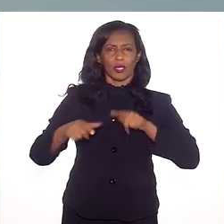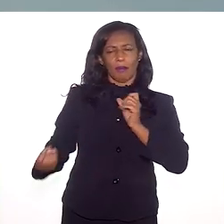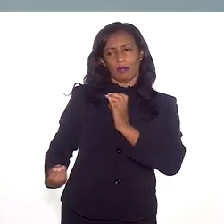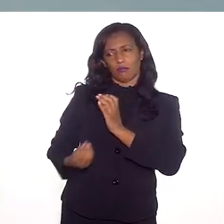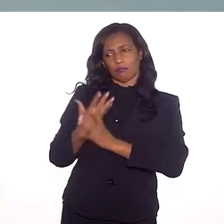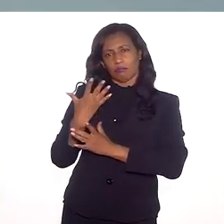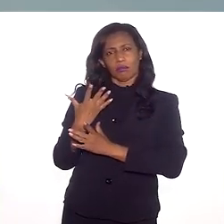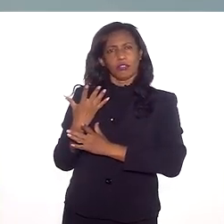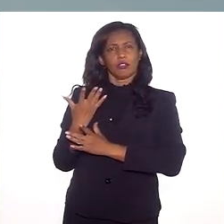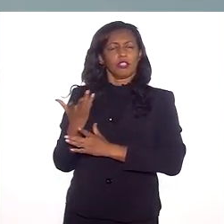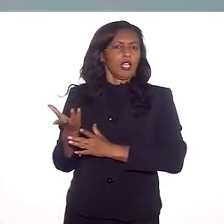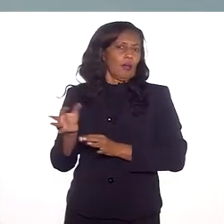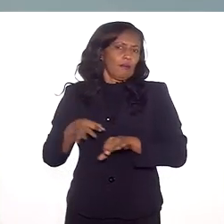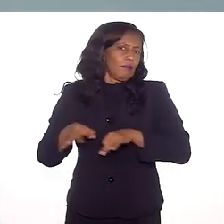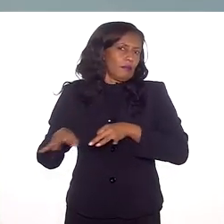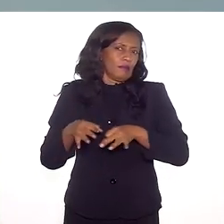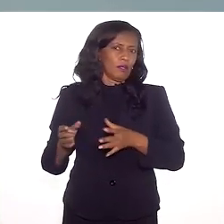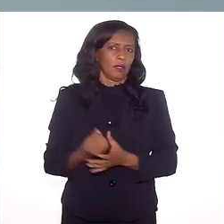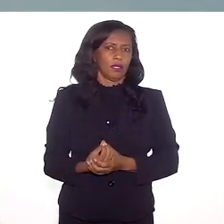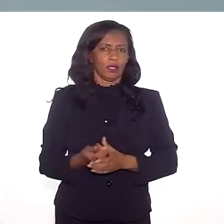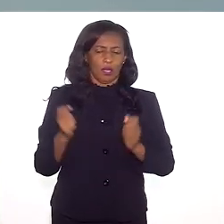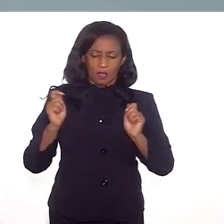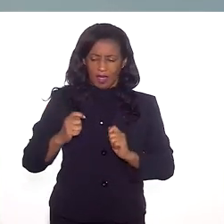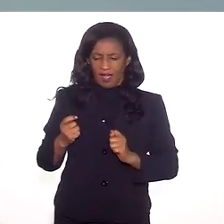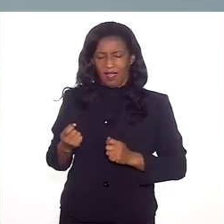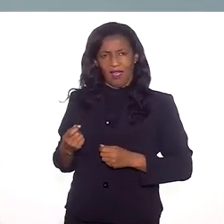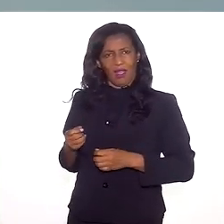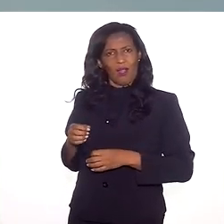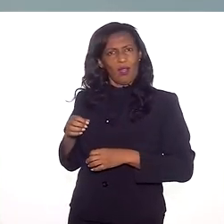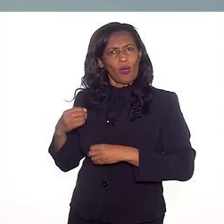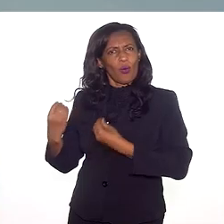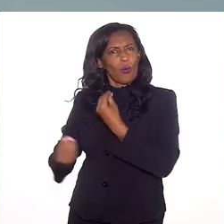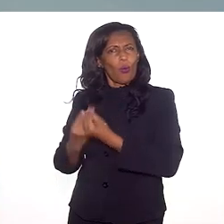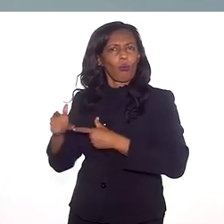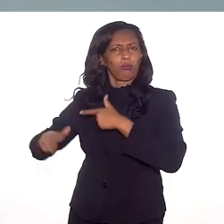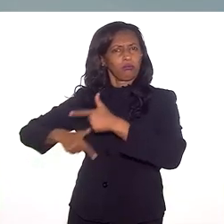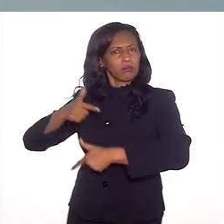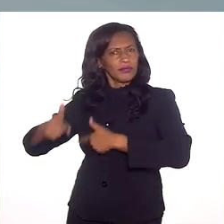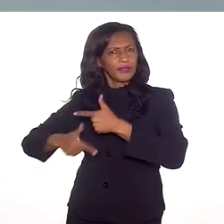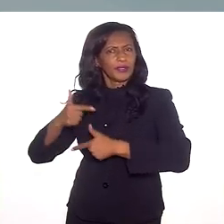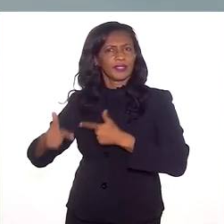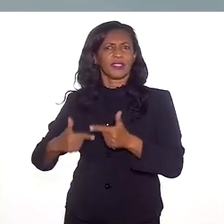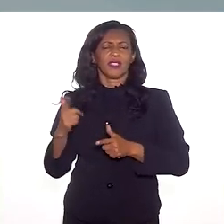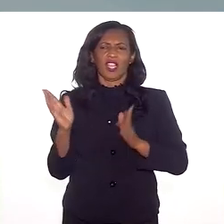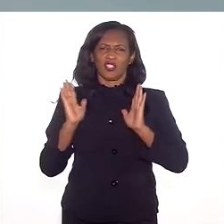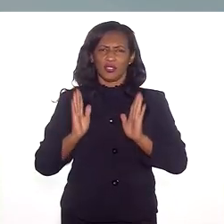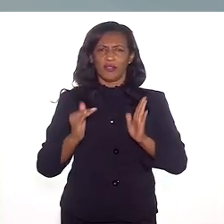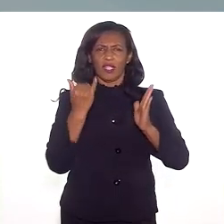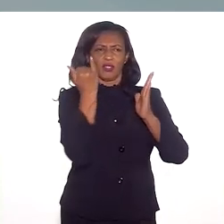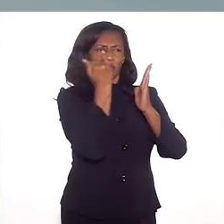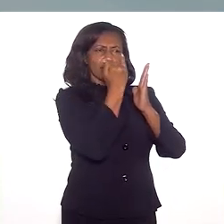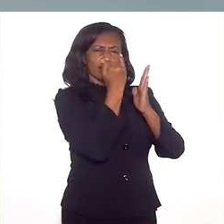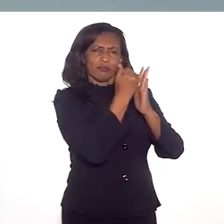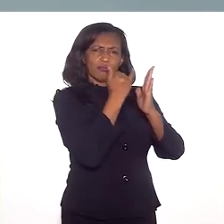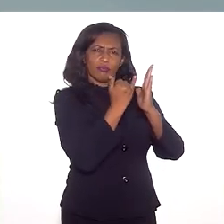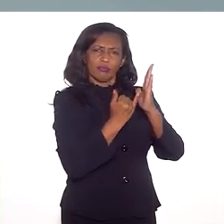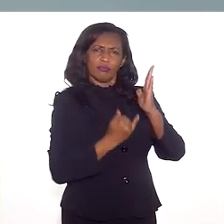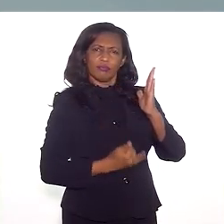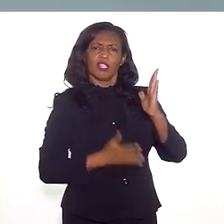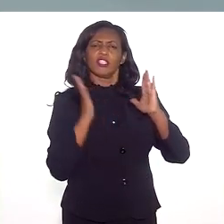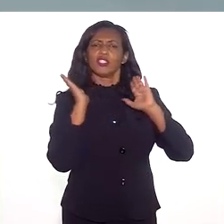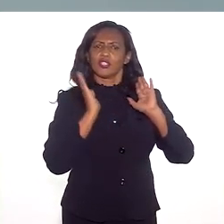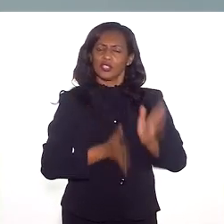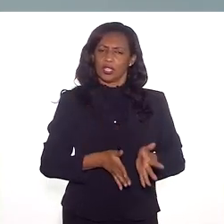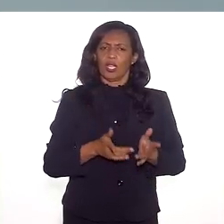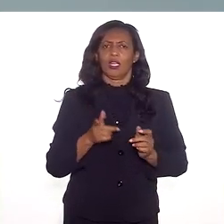de criar perspectiva e de criar condições de trabalho, a gente fez uma série de editais de fornelos.